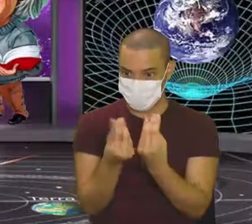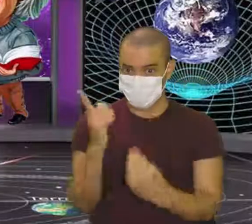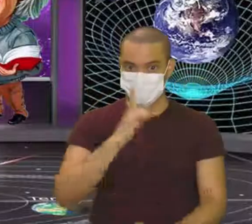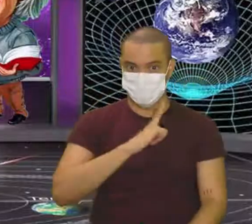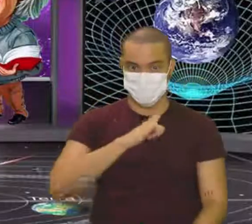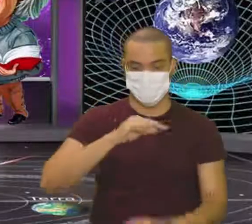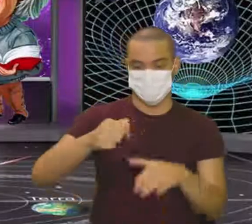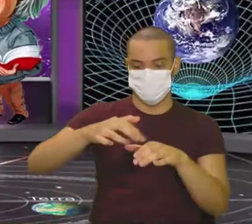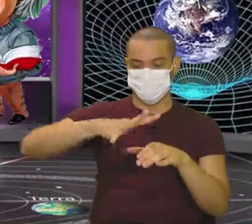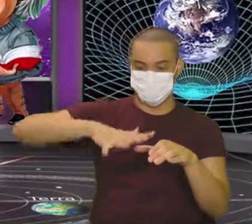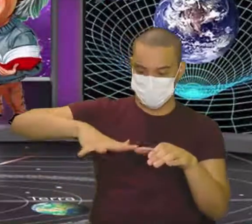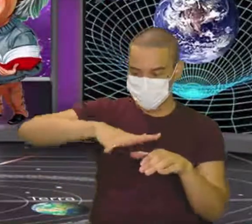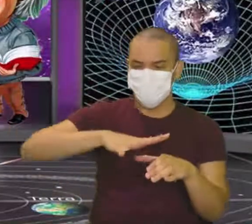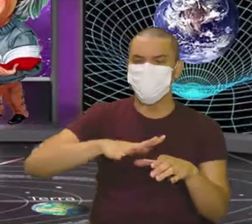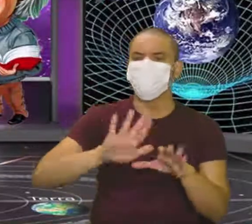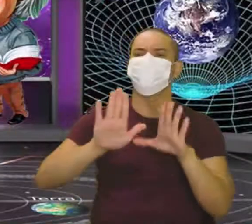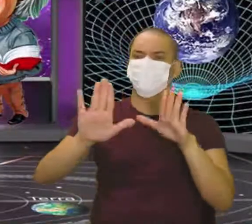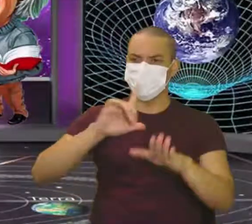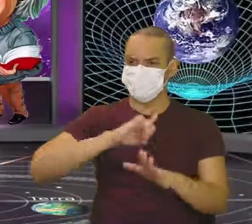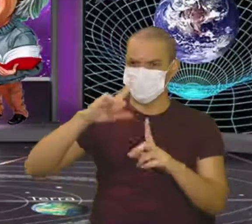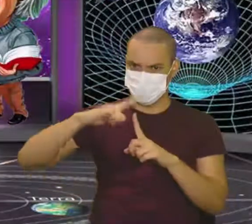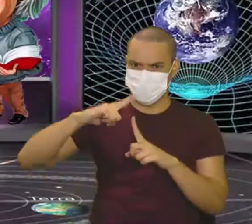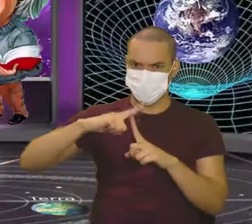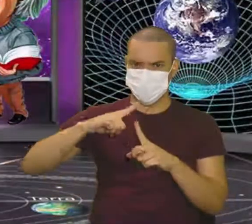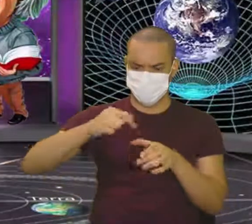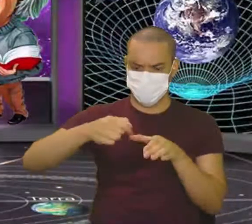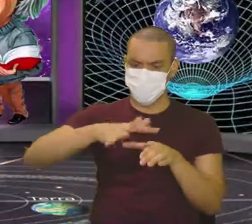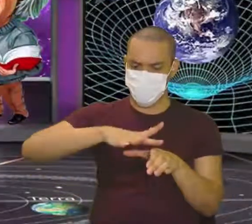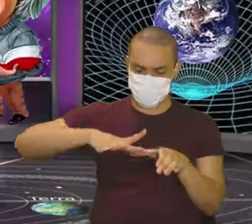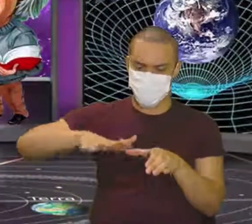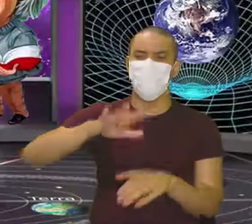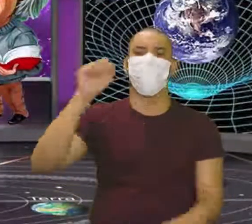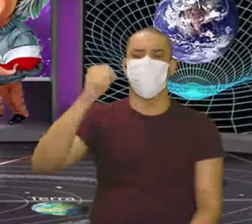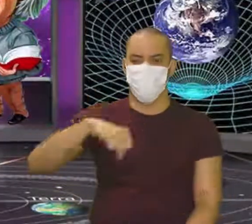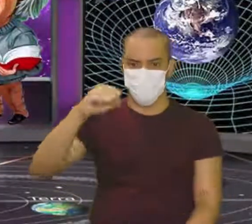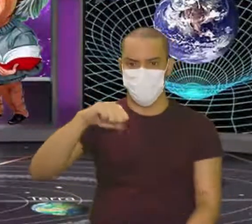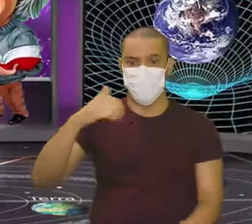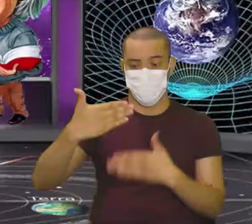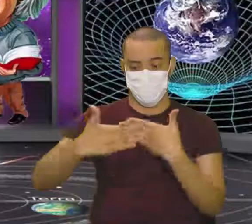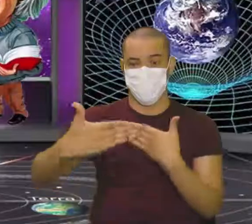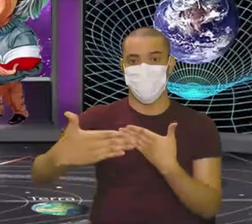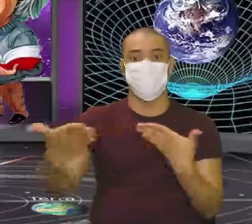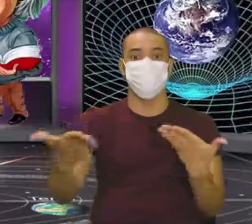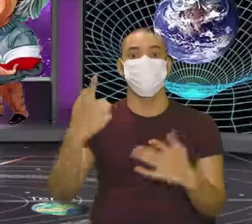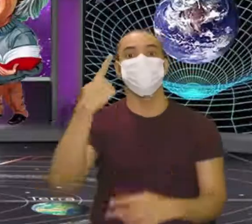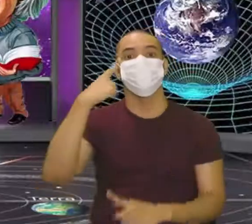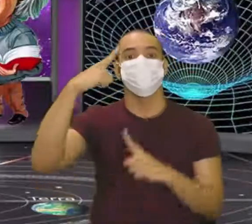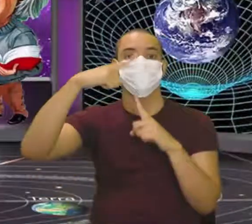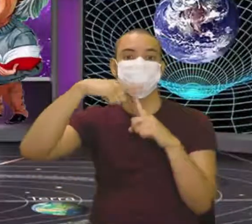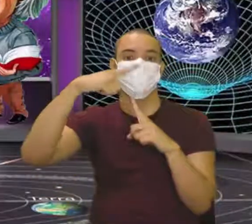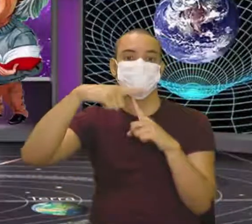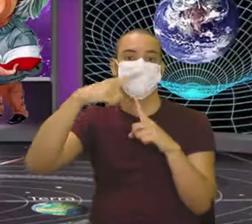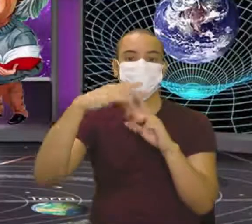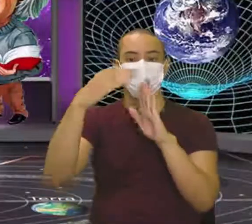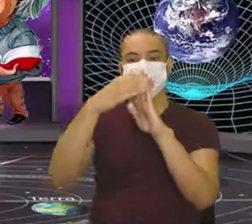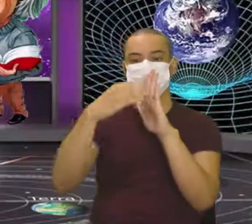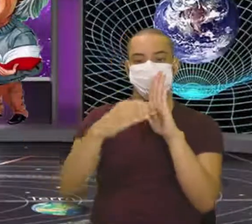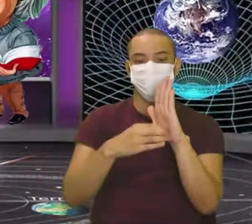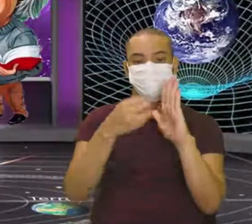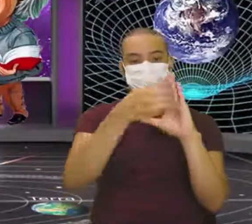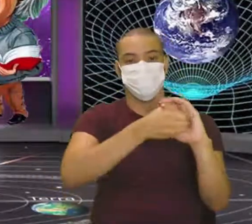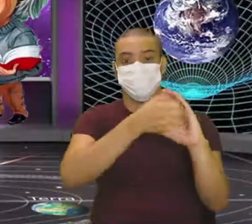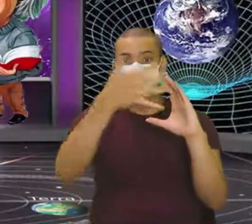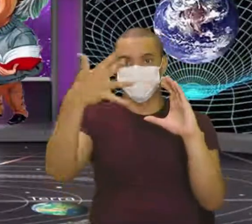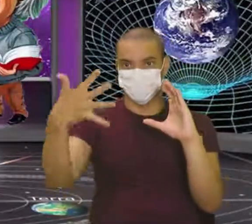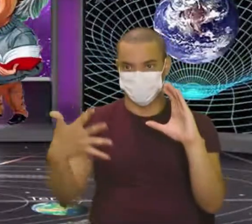ali ao redor o campo, mas nós temos tipos de campo? Temos, pessoal, a partir de agora nós vamos ver os tipos de campo e as características